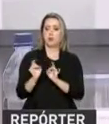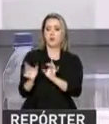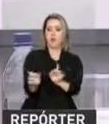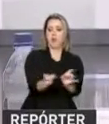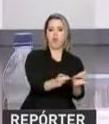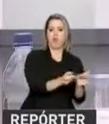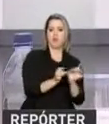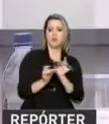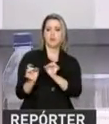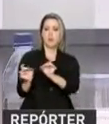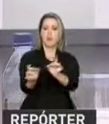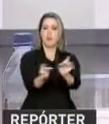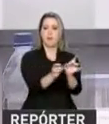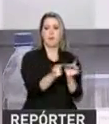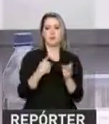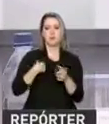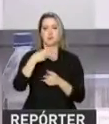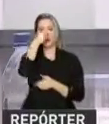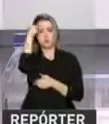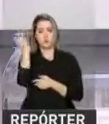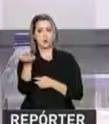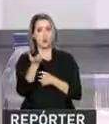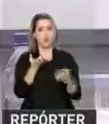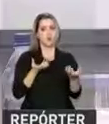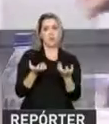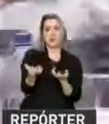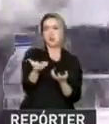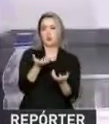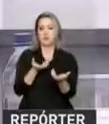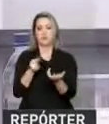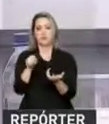leilões bastante competitivos.